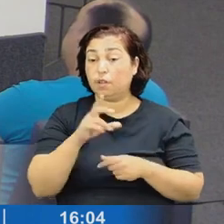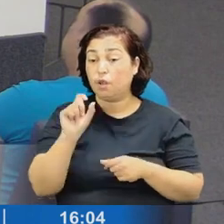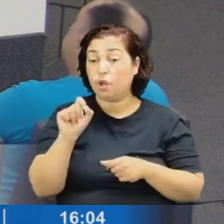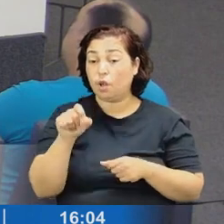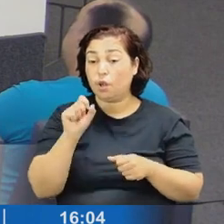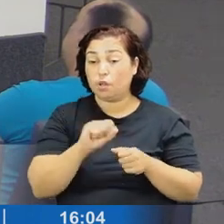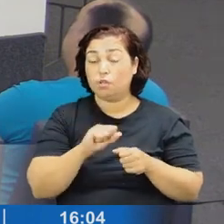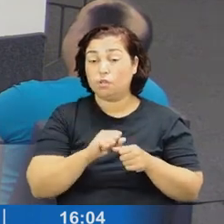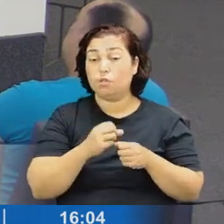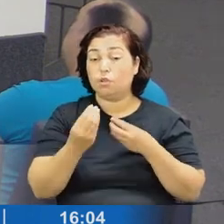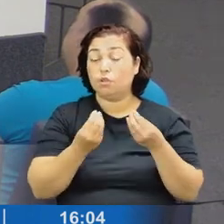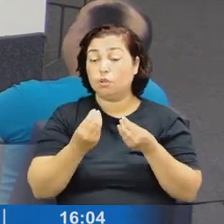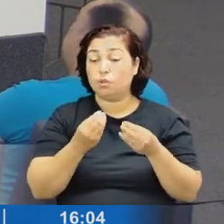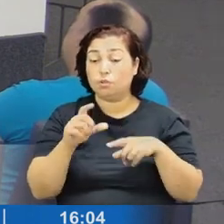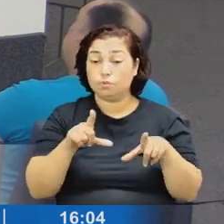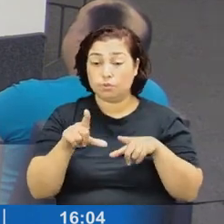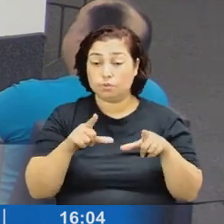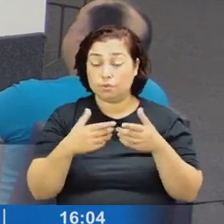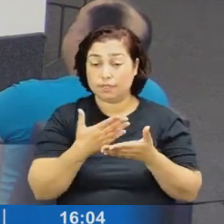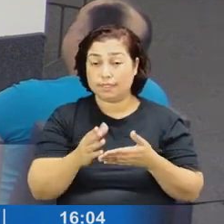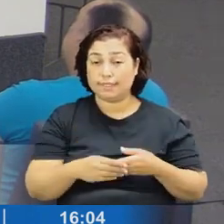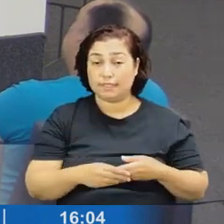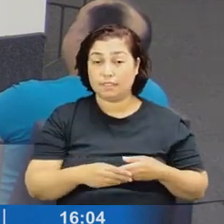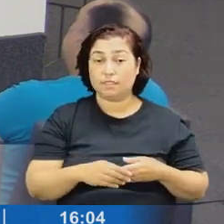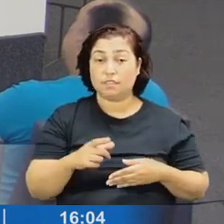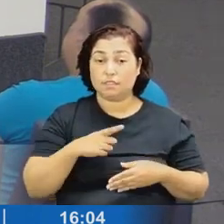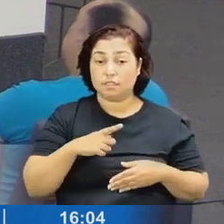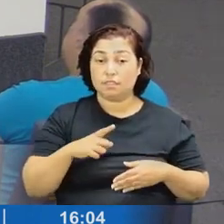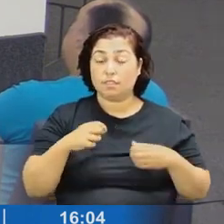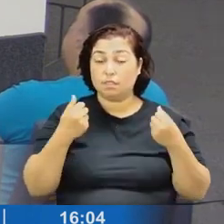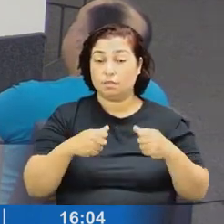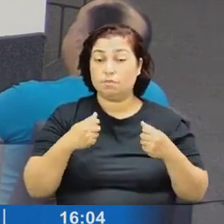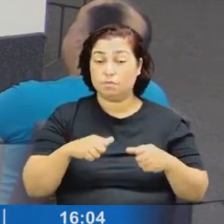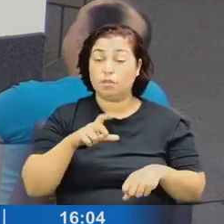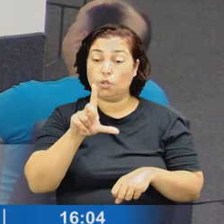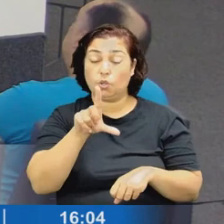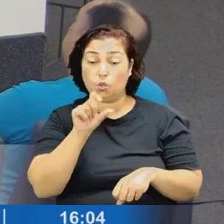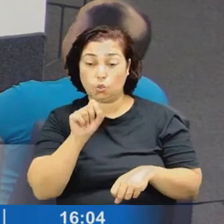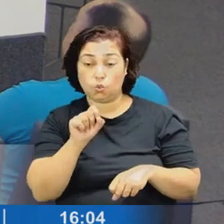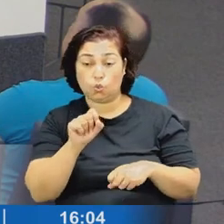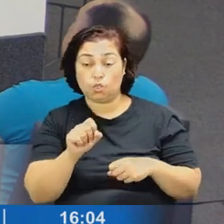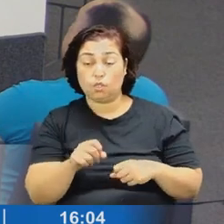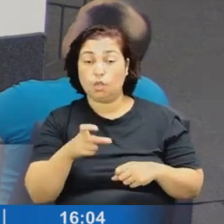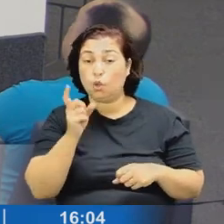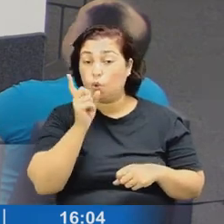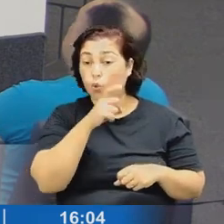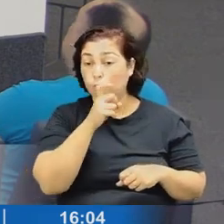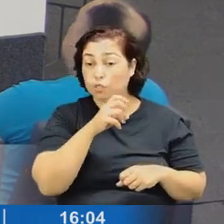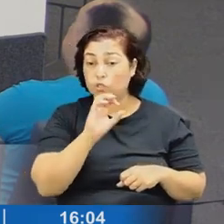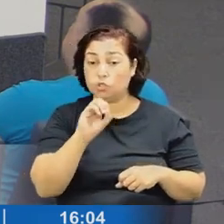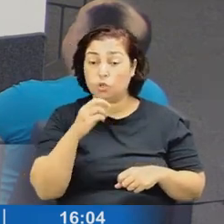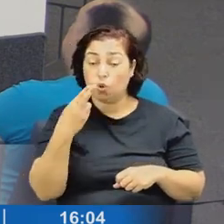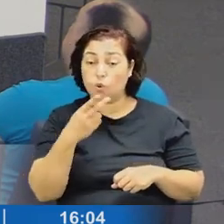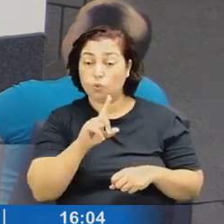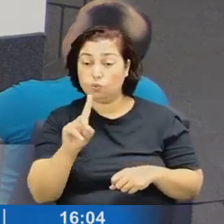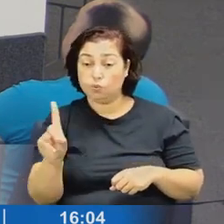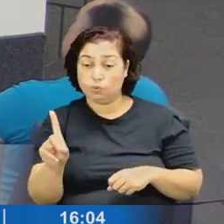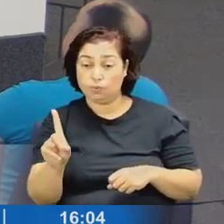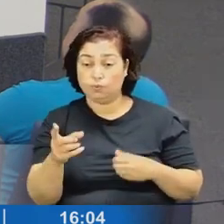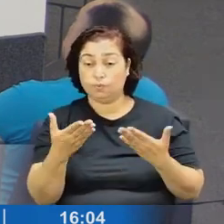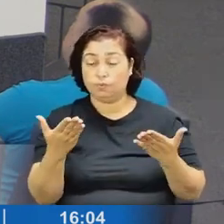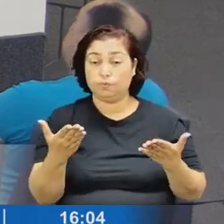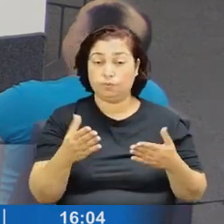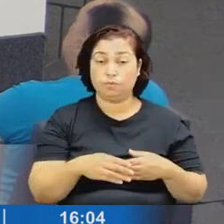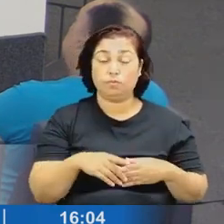ser feito como é que a gente vai trabalhar isso né vai ter um vai ter uma hora que eu tenho que escolher vou mentir ou não esse é outra coisa aí depende de cada um depois você